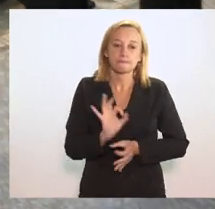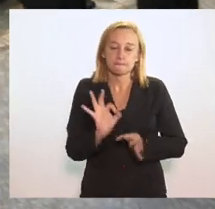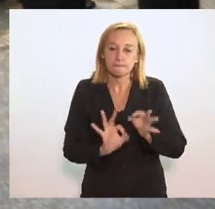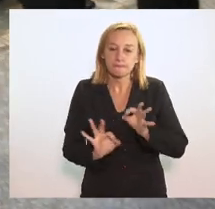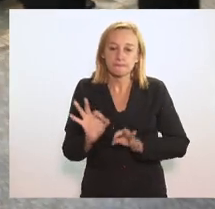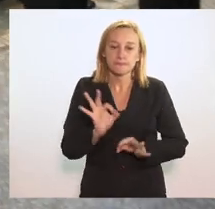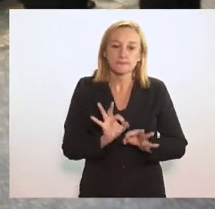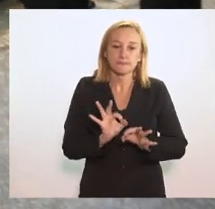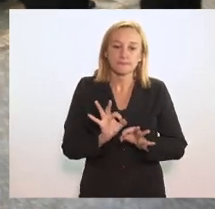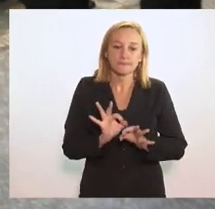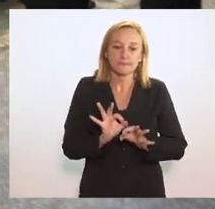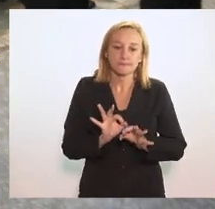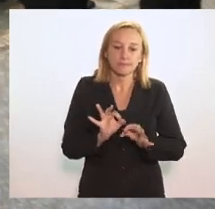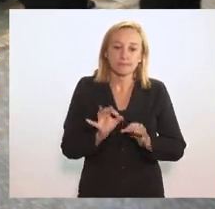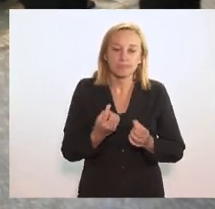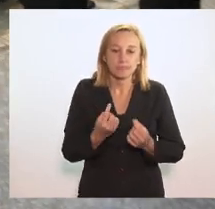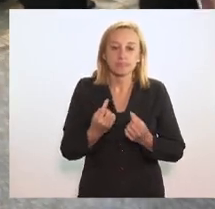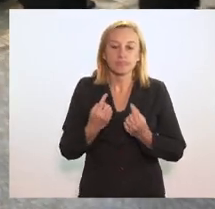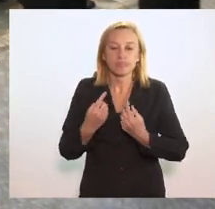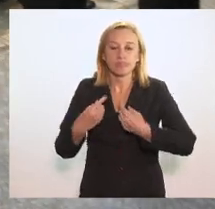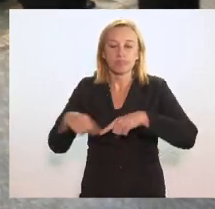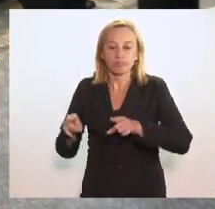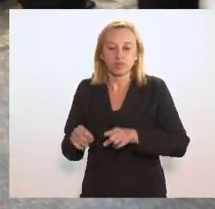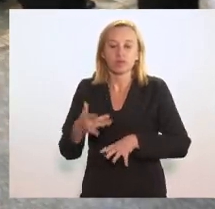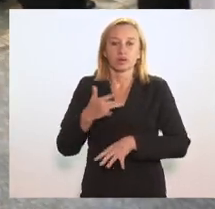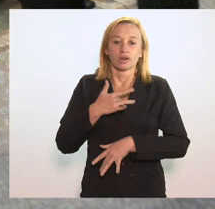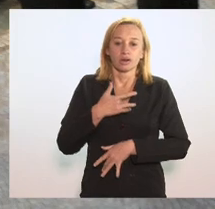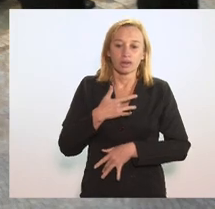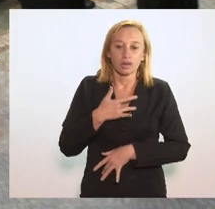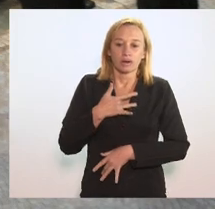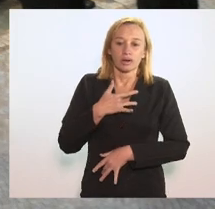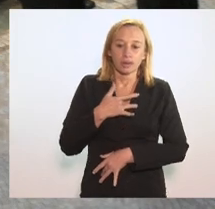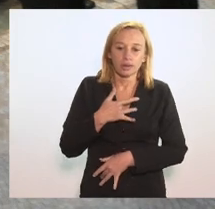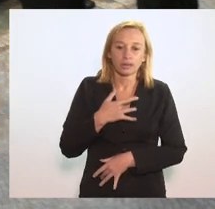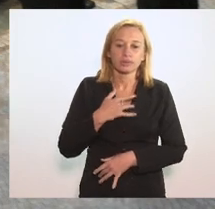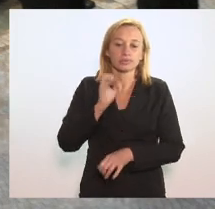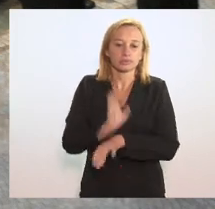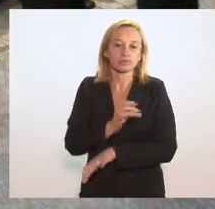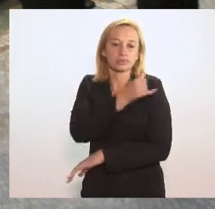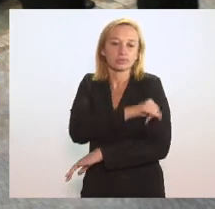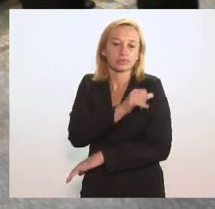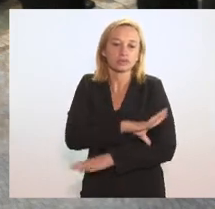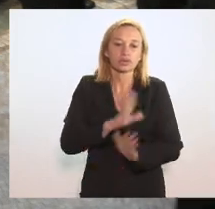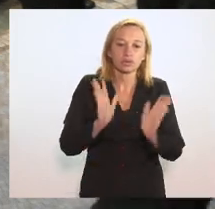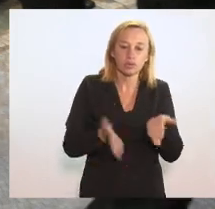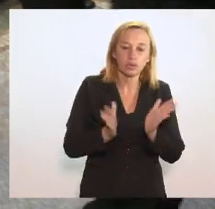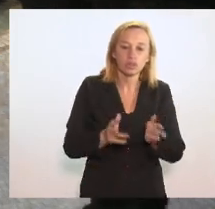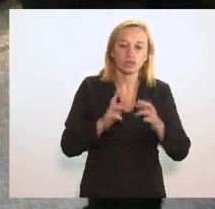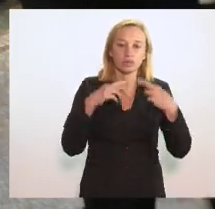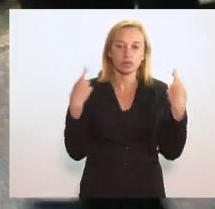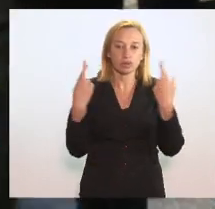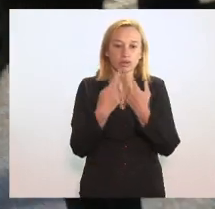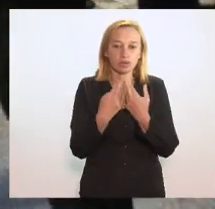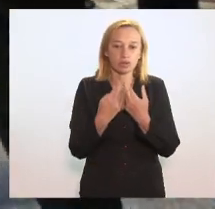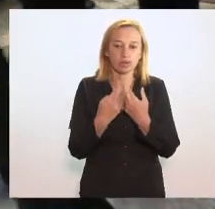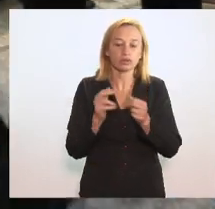de enfrentamento à tuberculose no estado do Rio de Janeiro. Hoje realizamos uma reunião junto com a deputada Marta